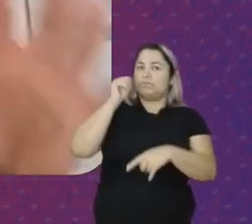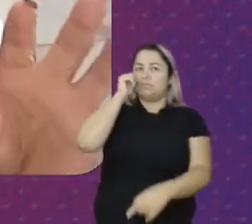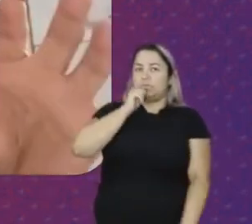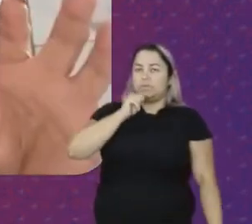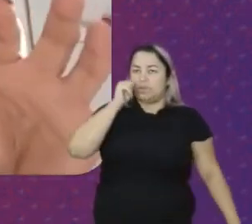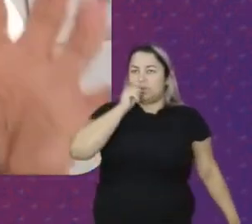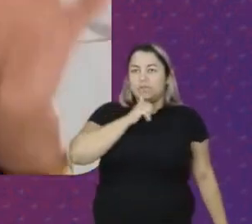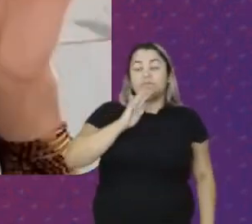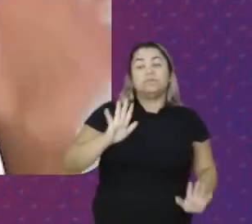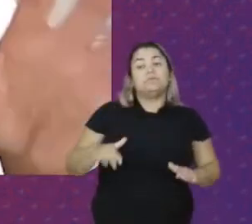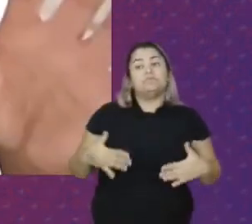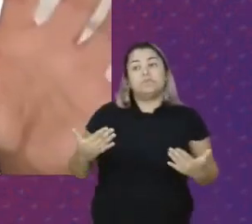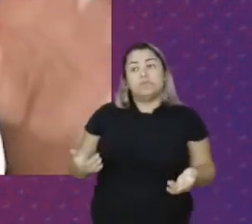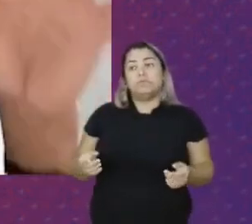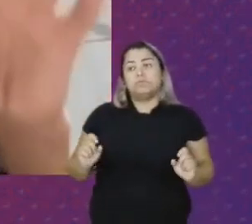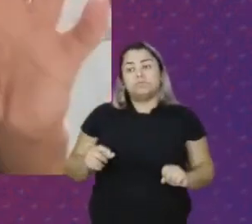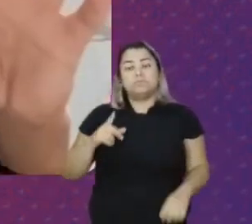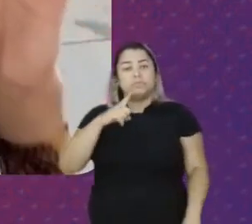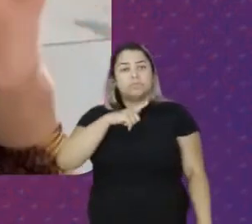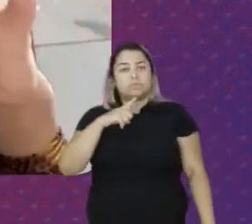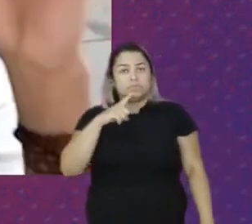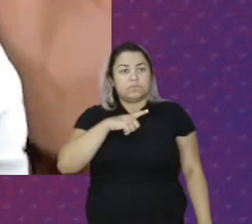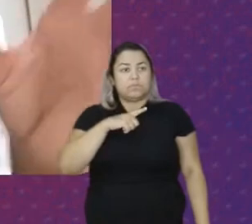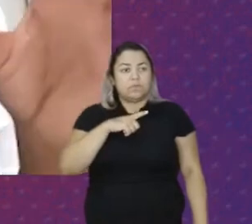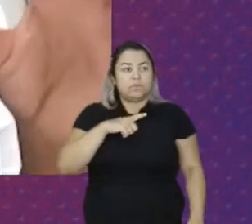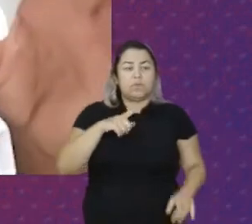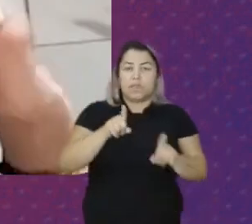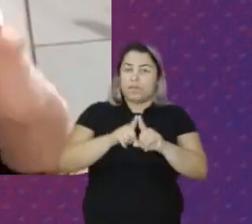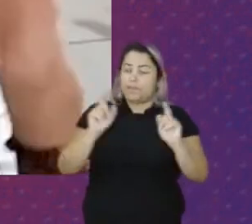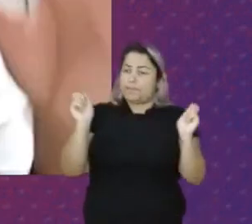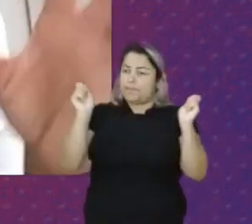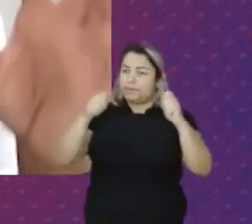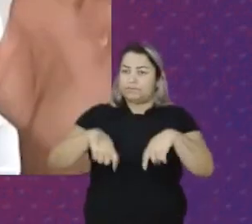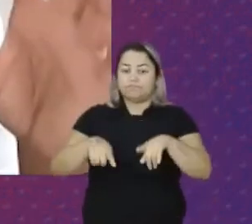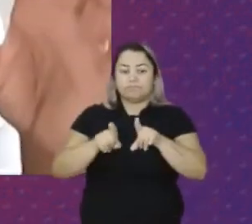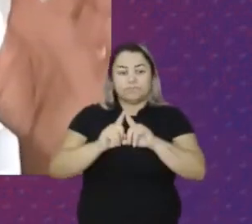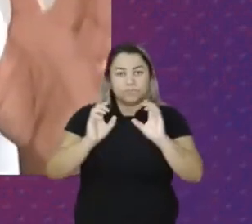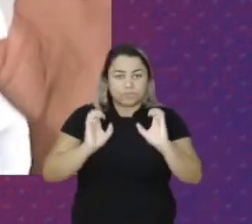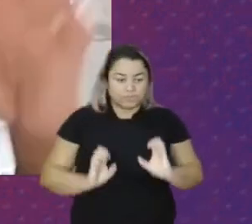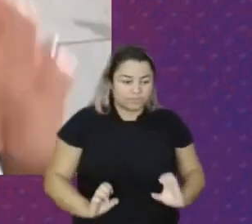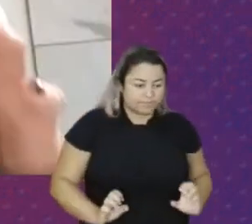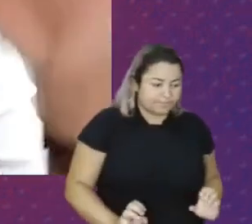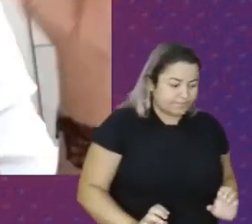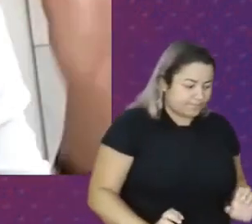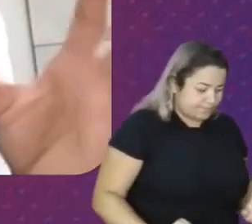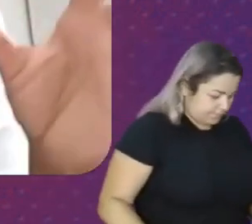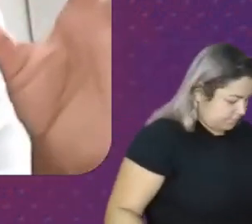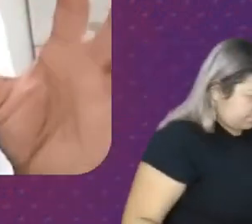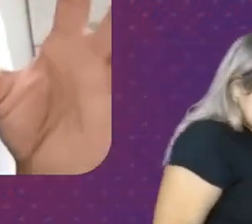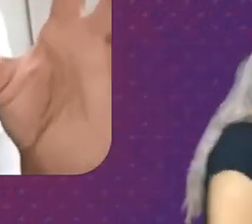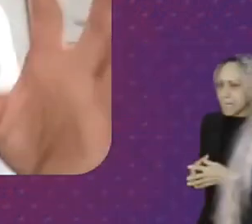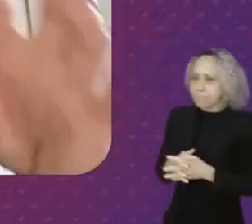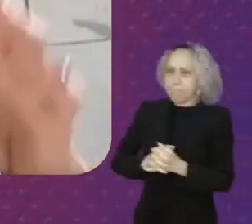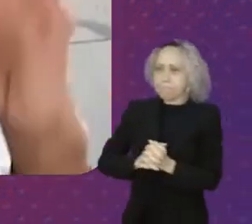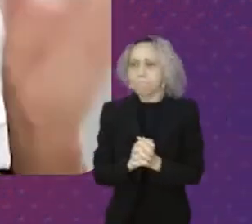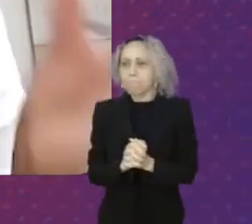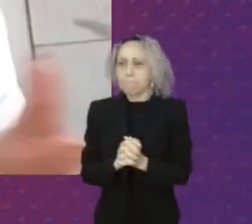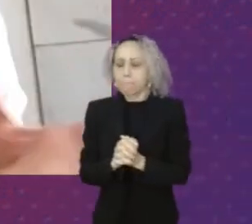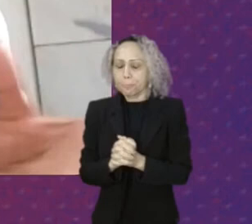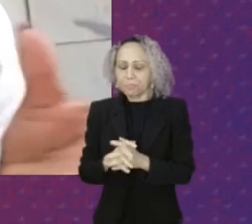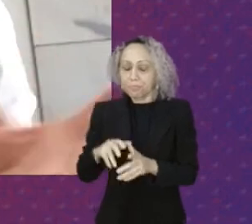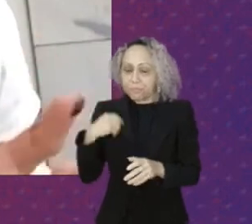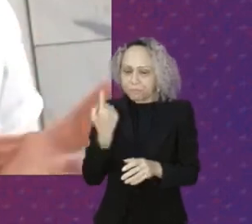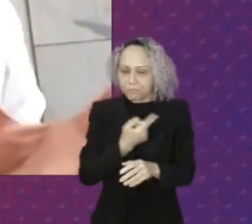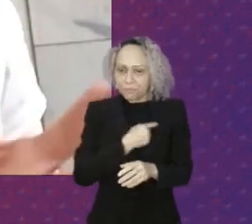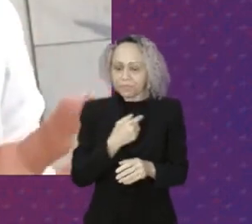né? Então, a gente é necessário estruturar essa rede de prevenção secundária para impedir que essas